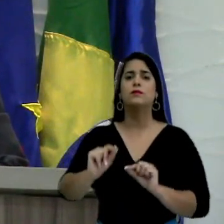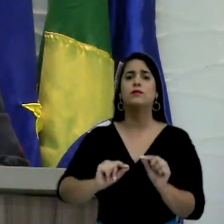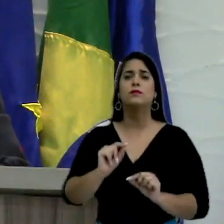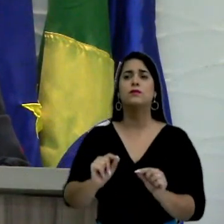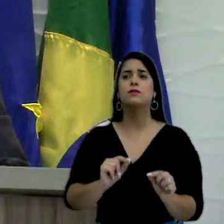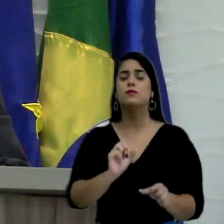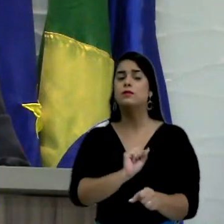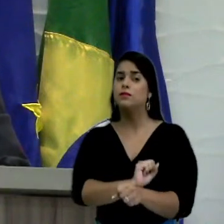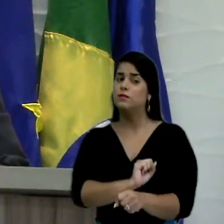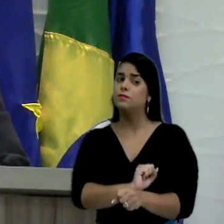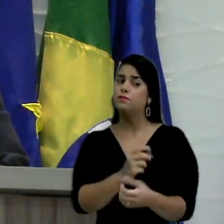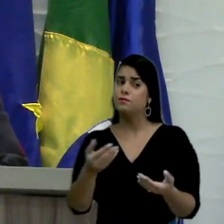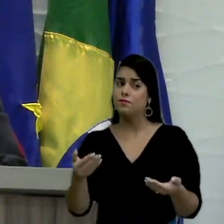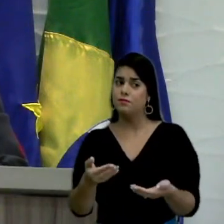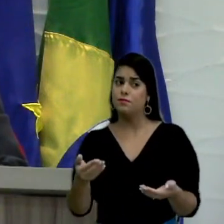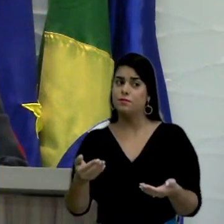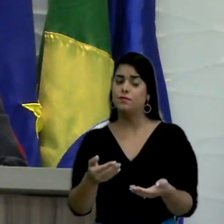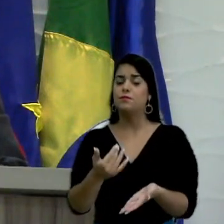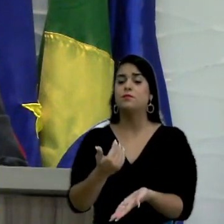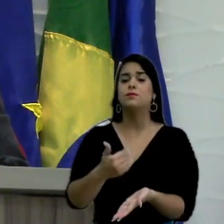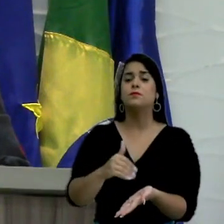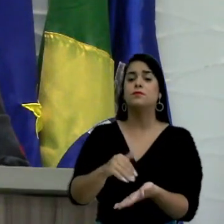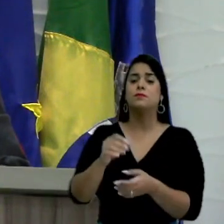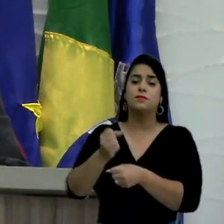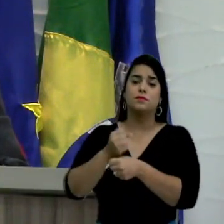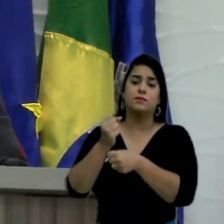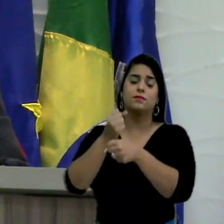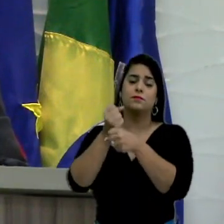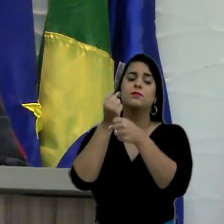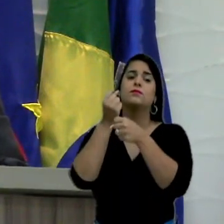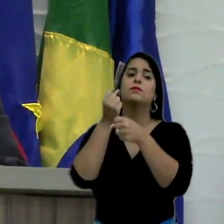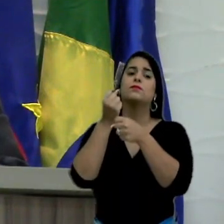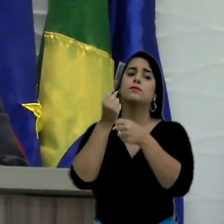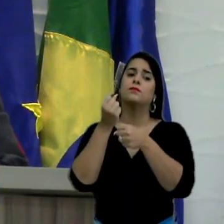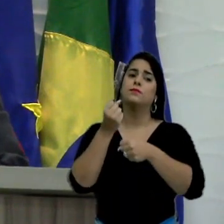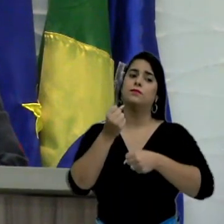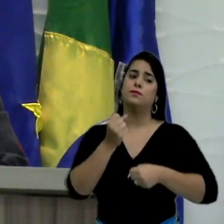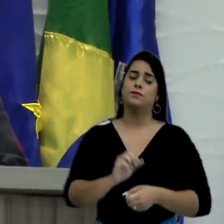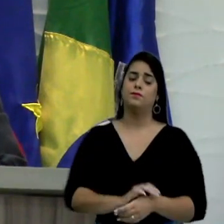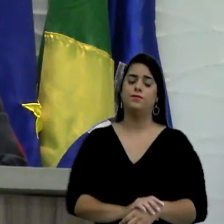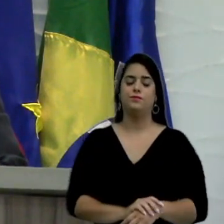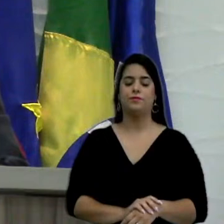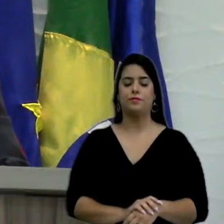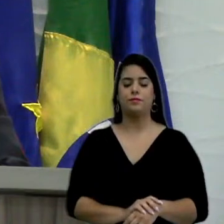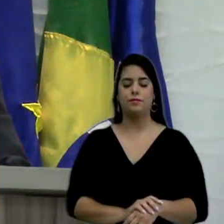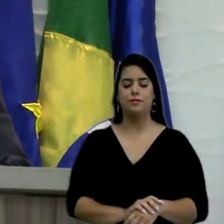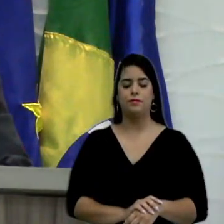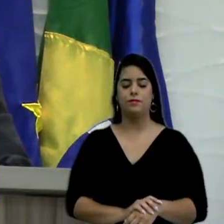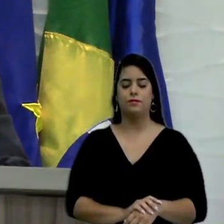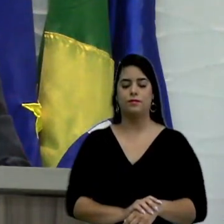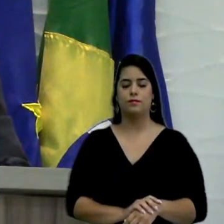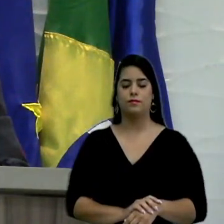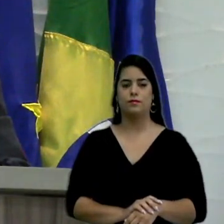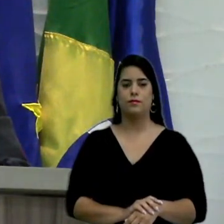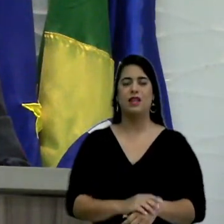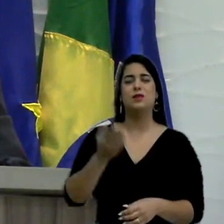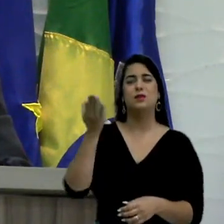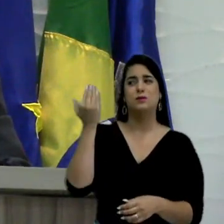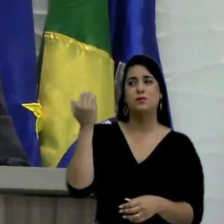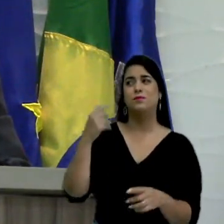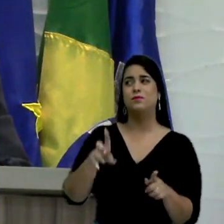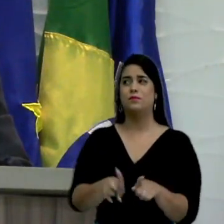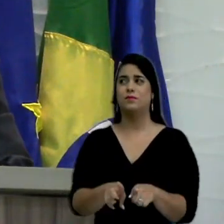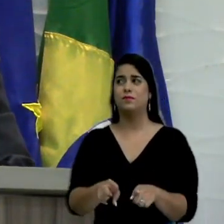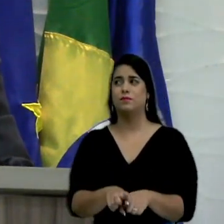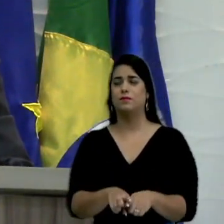espero agora, Júnior, que o secretário de obras lhe atenda, porque lhe atendendo, está me atendendo lá no passado e atendendo também, não